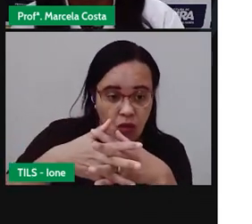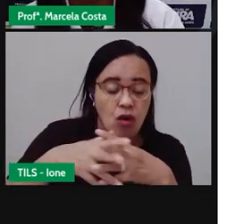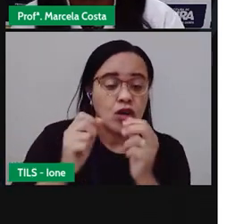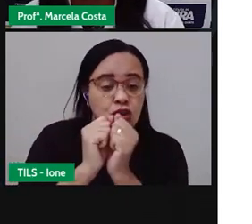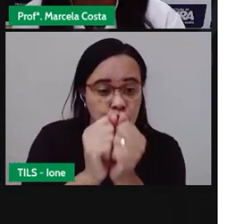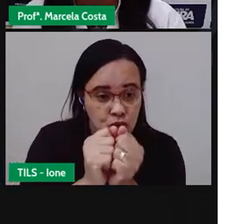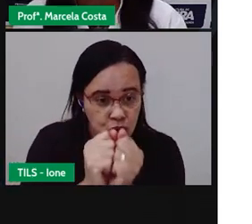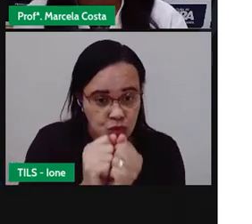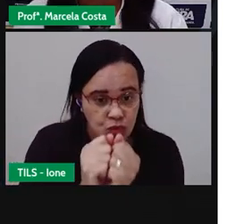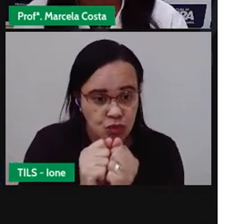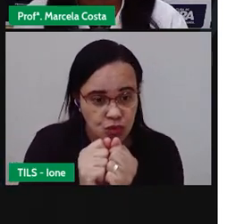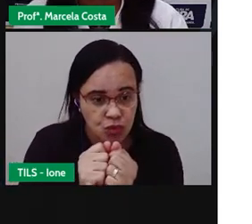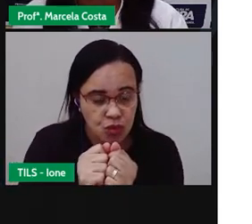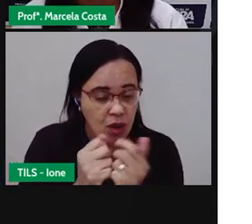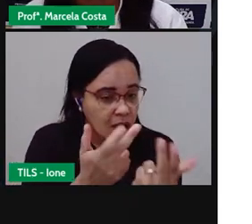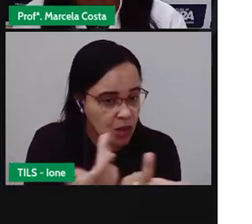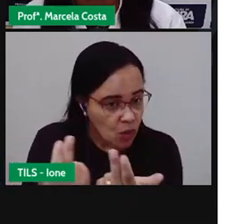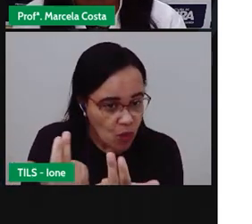consoante